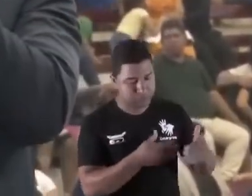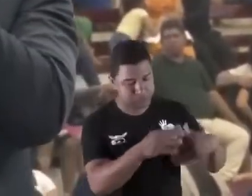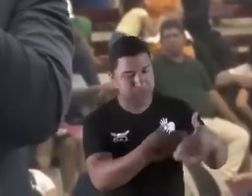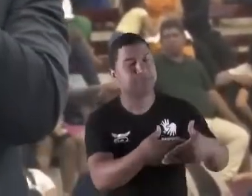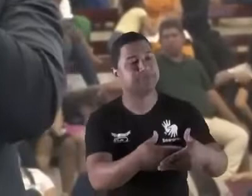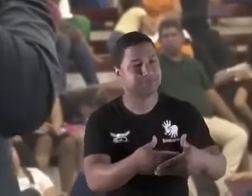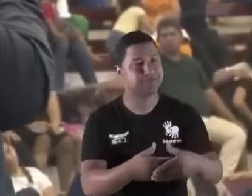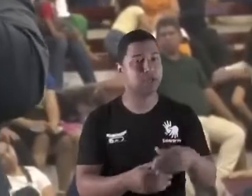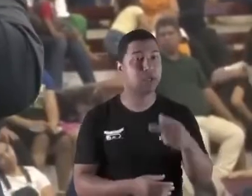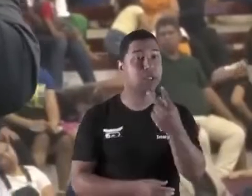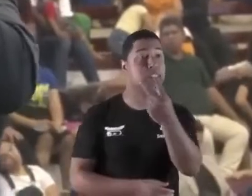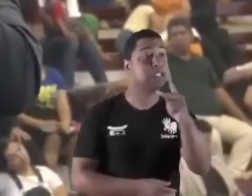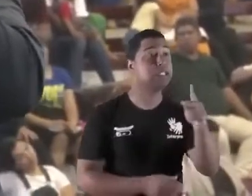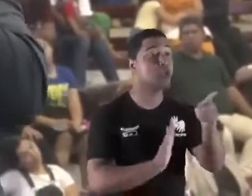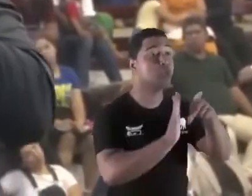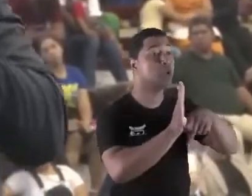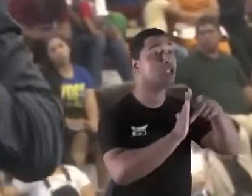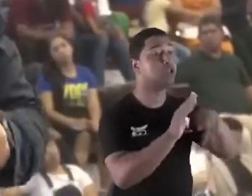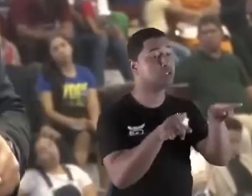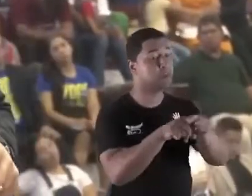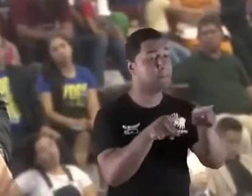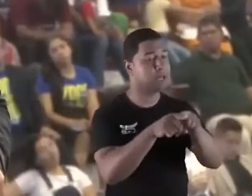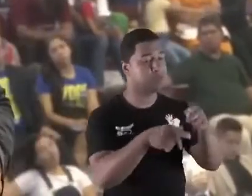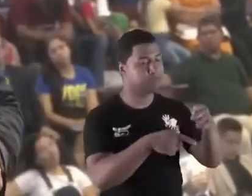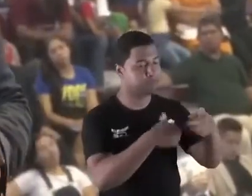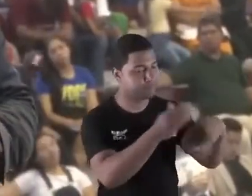Teus projetos irão para frente.